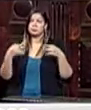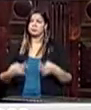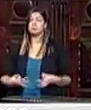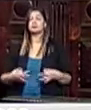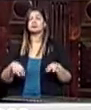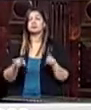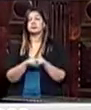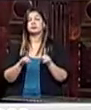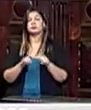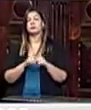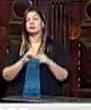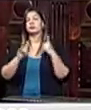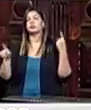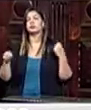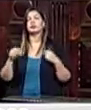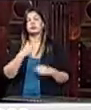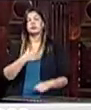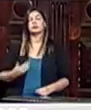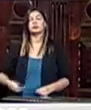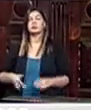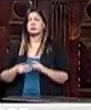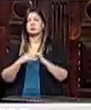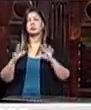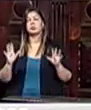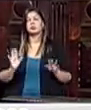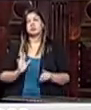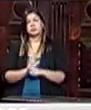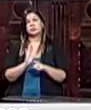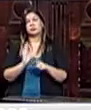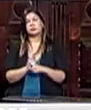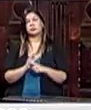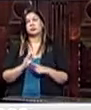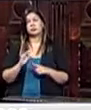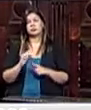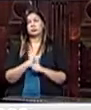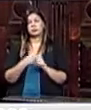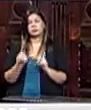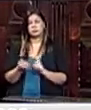Brasil longe do modelo liberal, em defesa da causa socialista, senhora presidente. Obrigado.